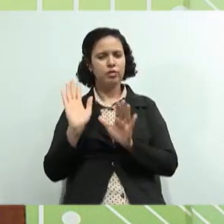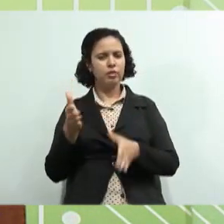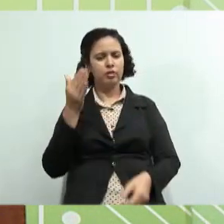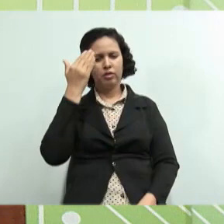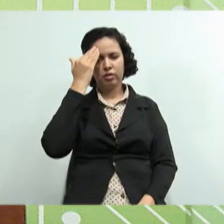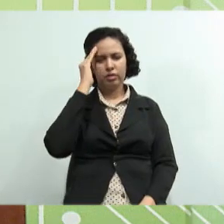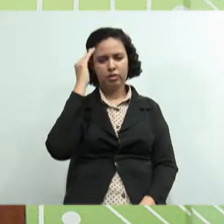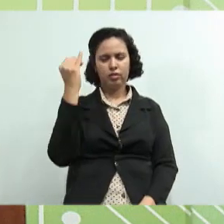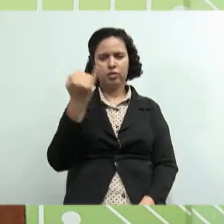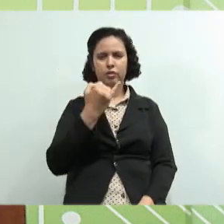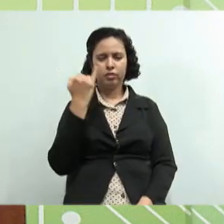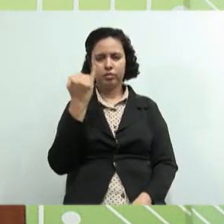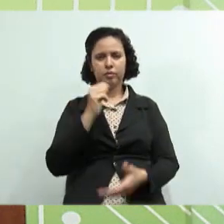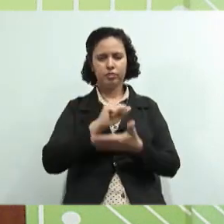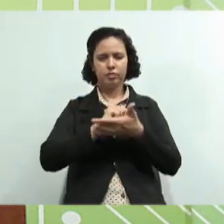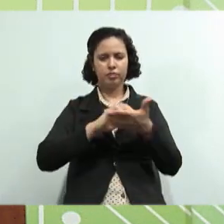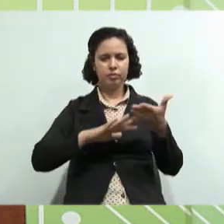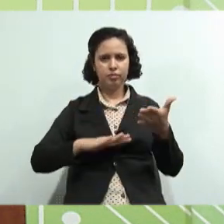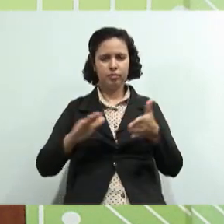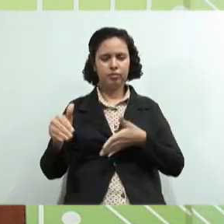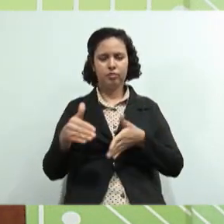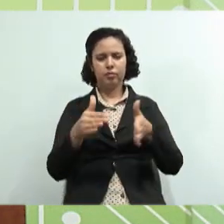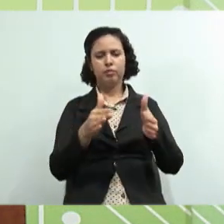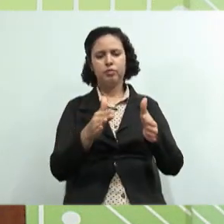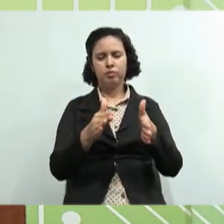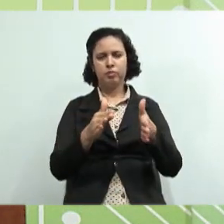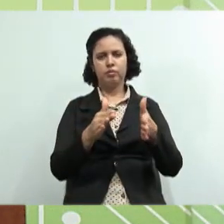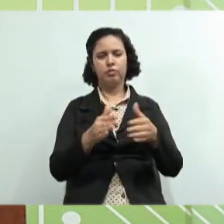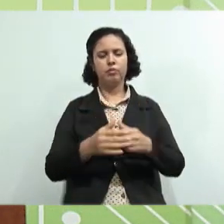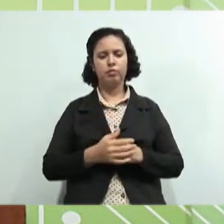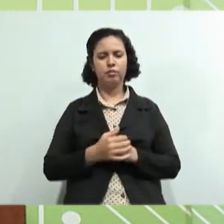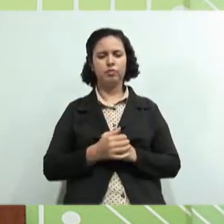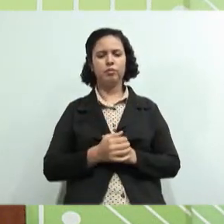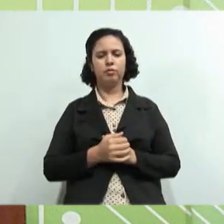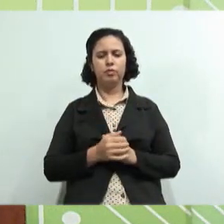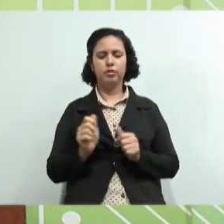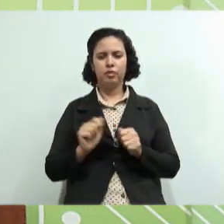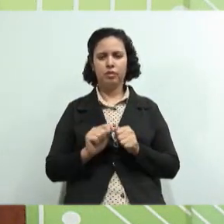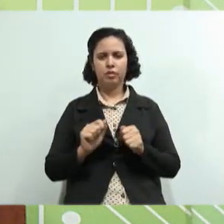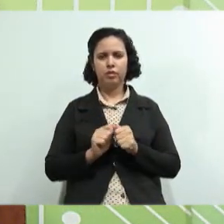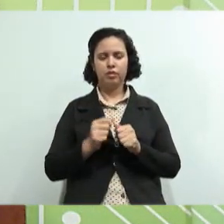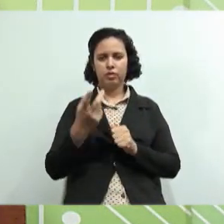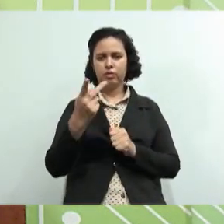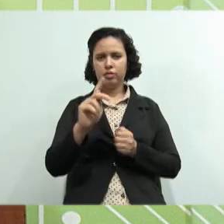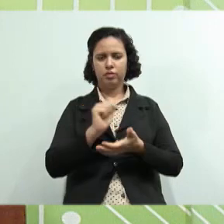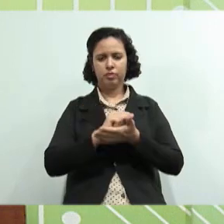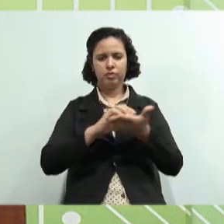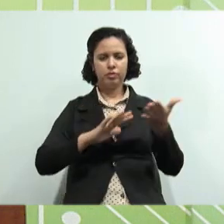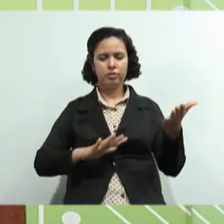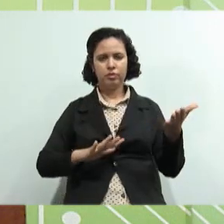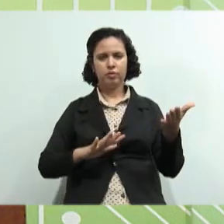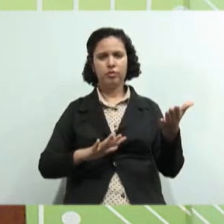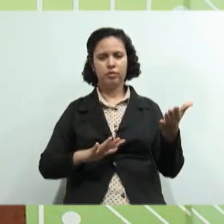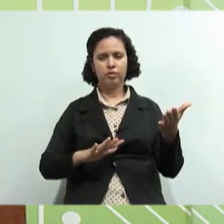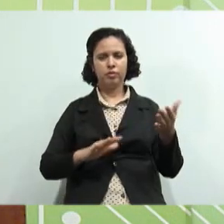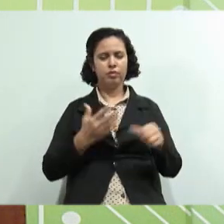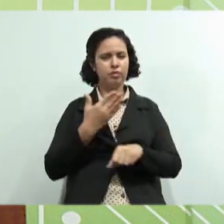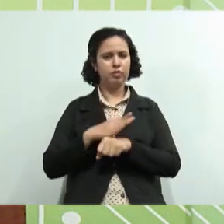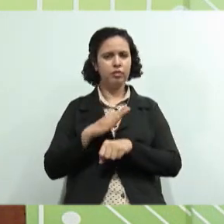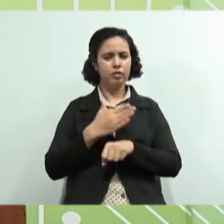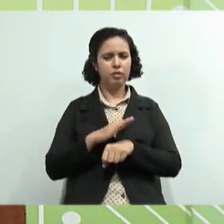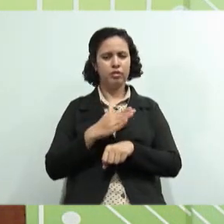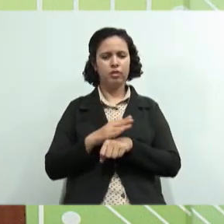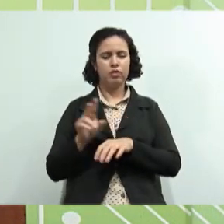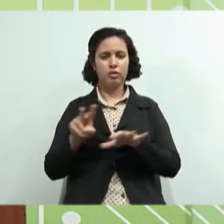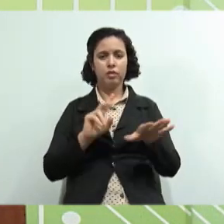a importância sobre fazer atividade de percurso para aprovação na disciplina. Então faça a sua atividade de percurso e prepare-se. Na aula que vem nós já